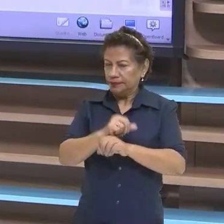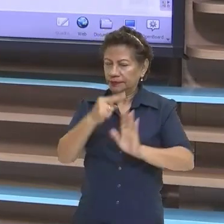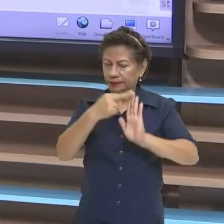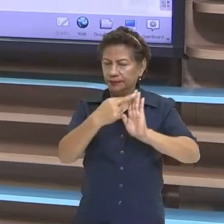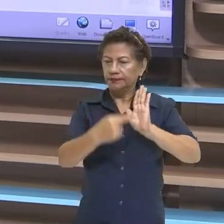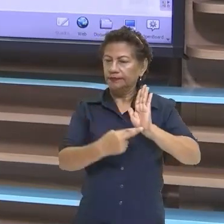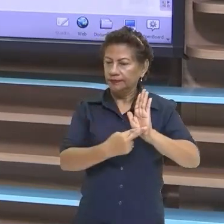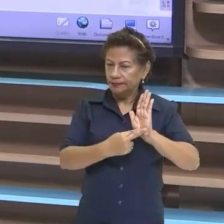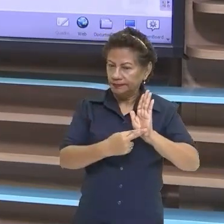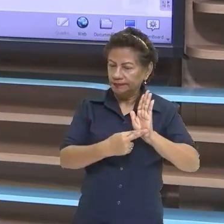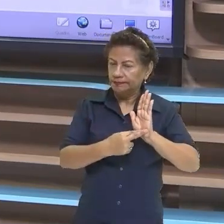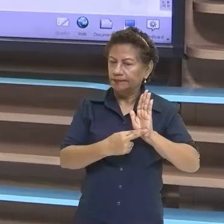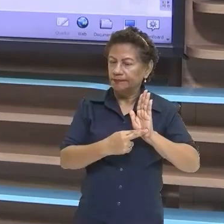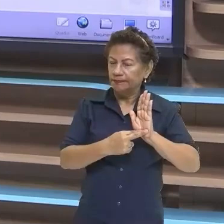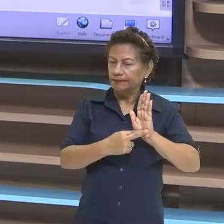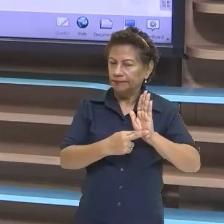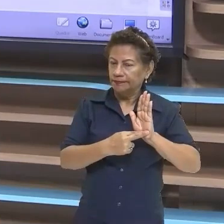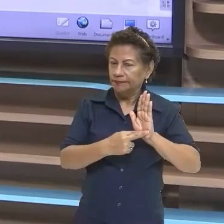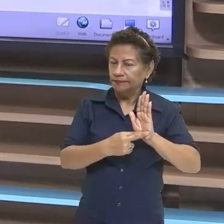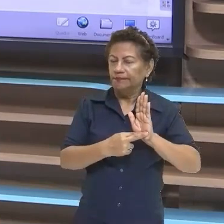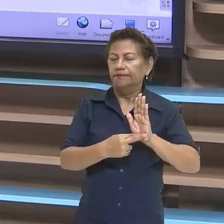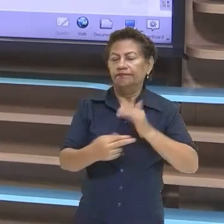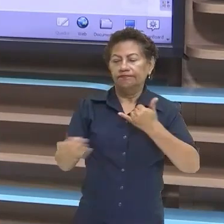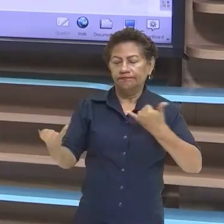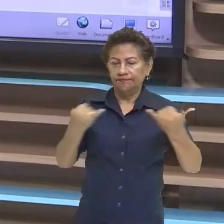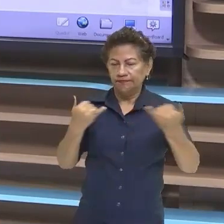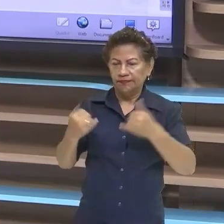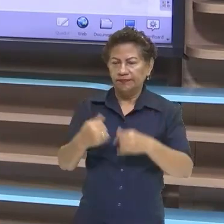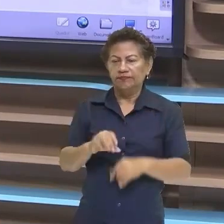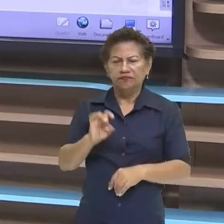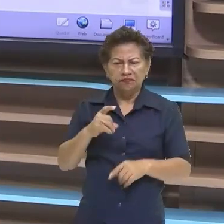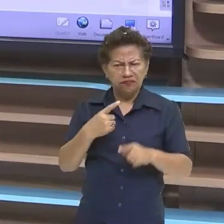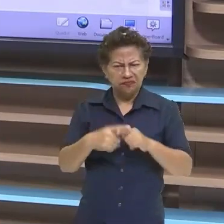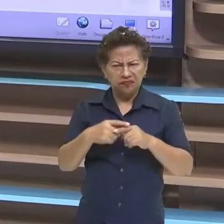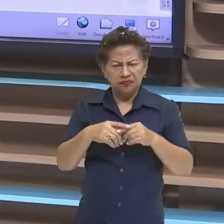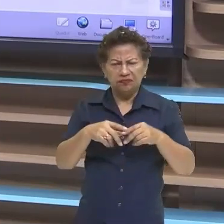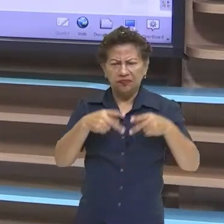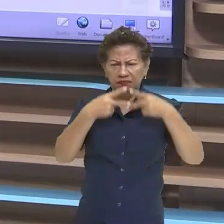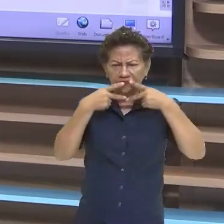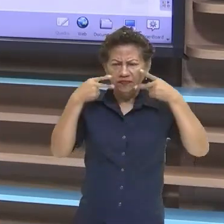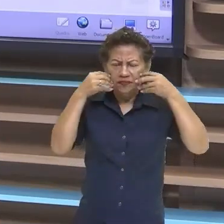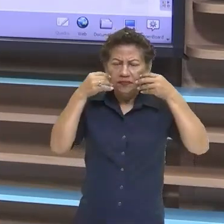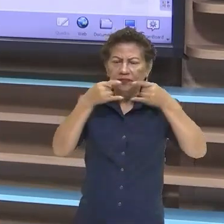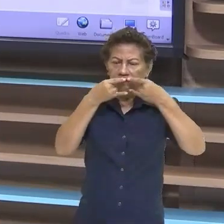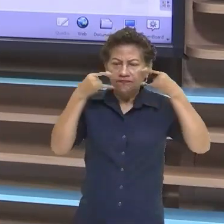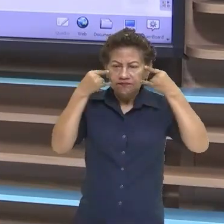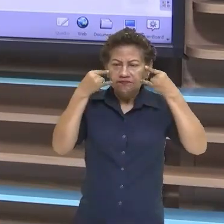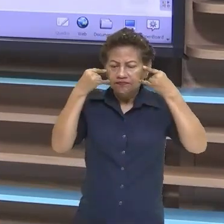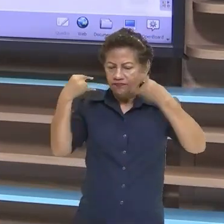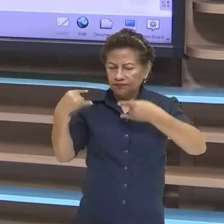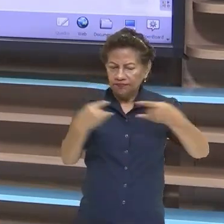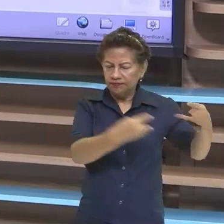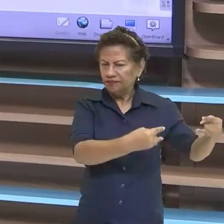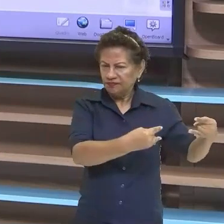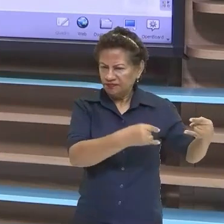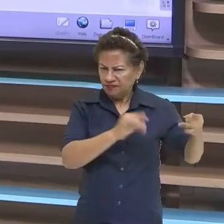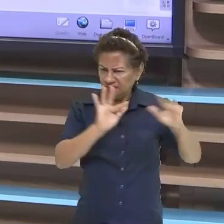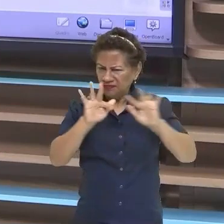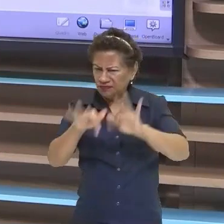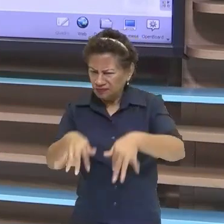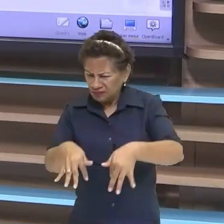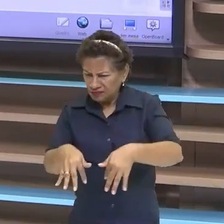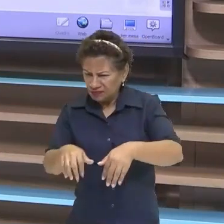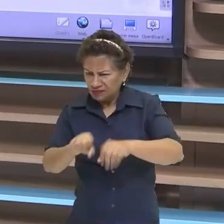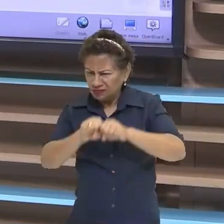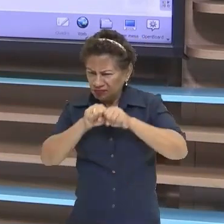ocorrer, principalmente nessa etapa, né, não é porque a gente tirou a máscara, acabou a pandemia, não, a gente vai ver como é